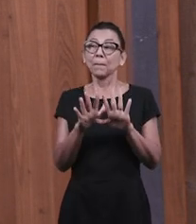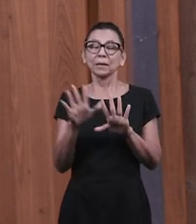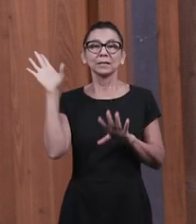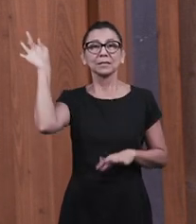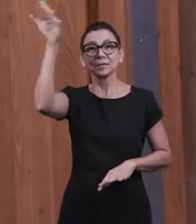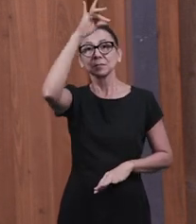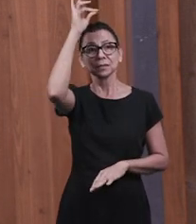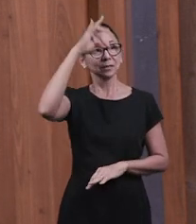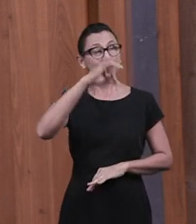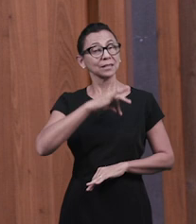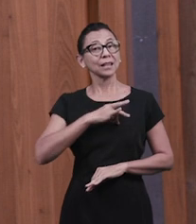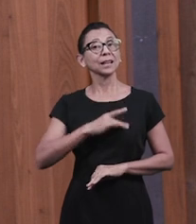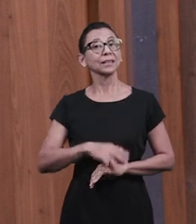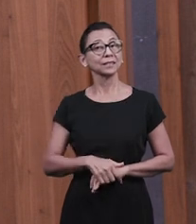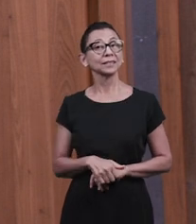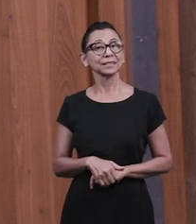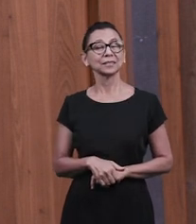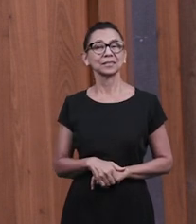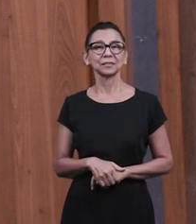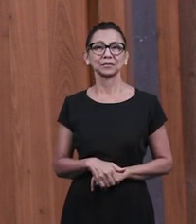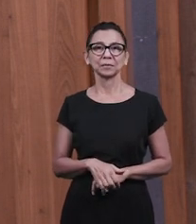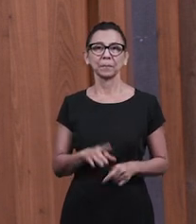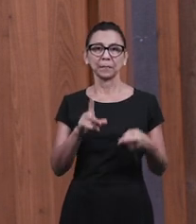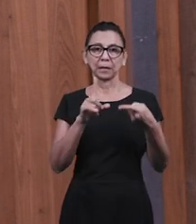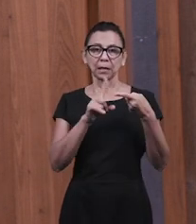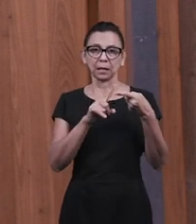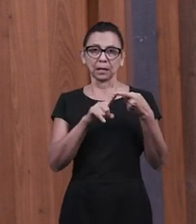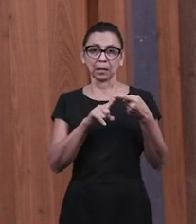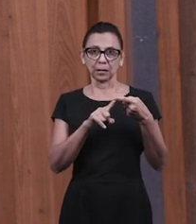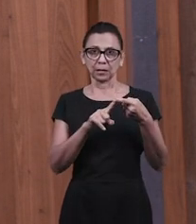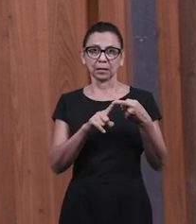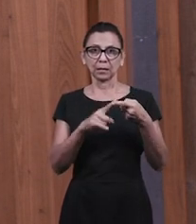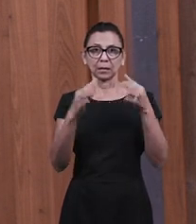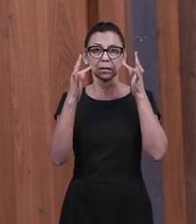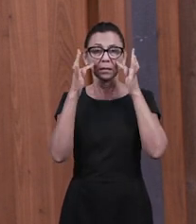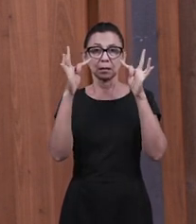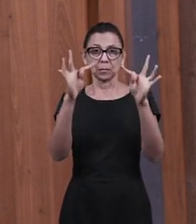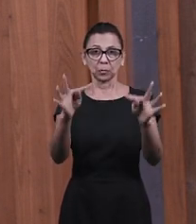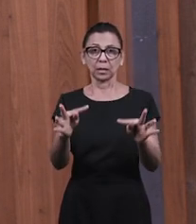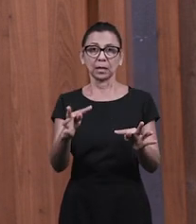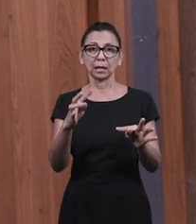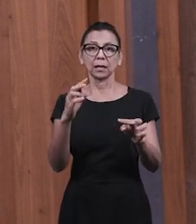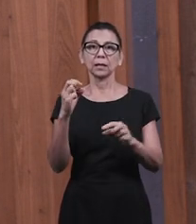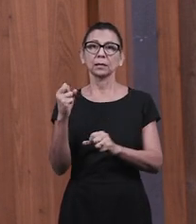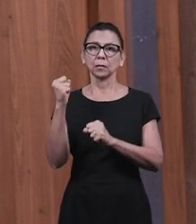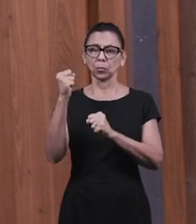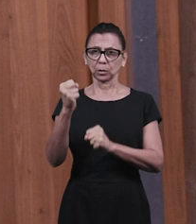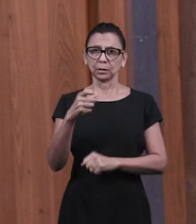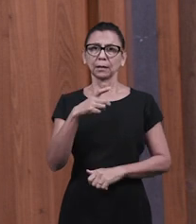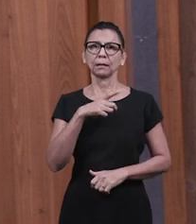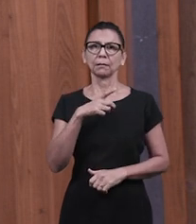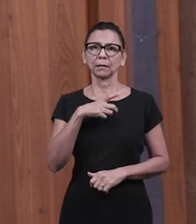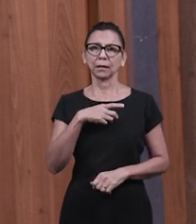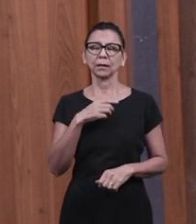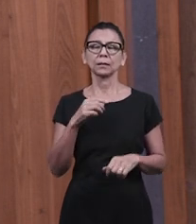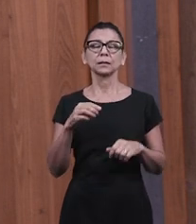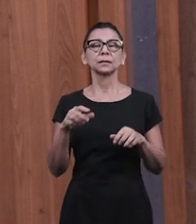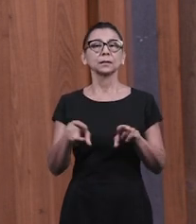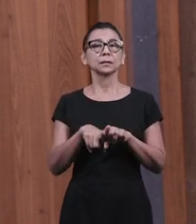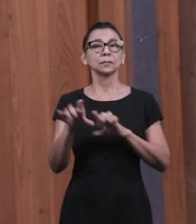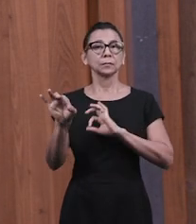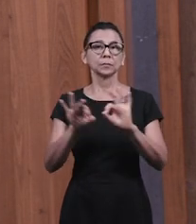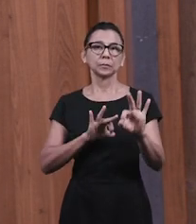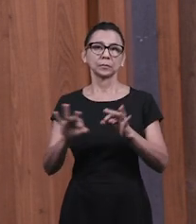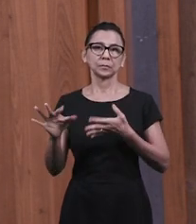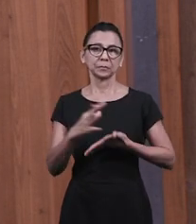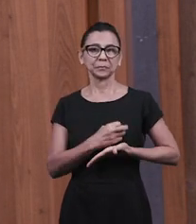Espírito Santo são exatamente estas: ser testemunha, né, o poder para testemunhar, e também o